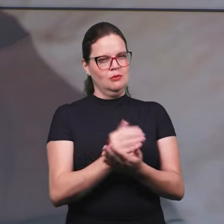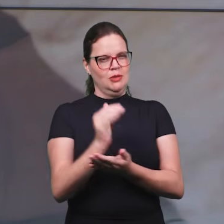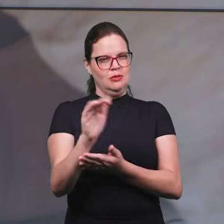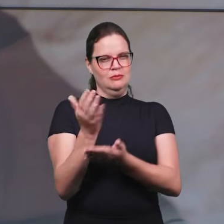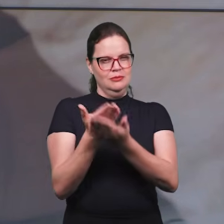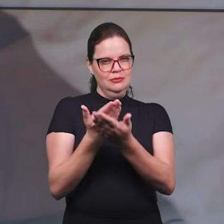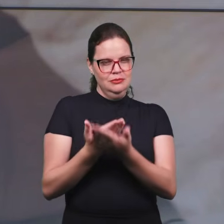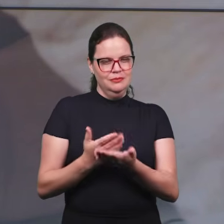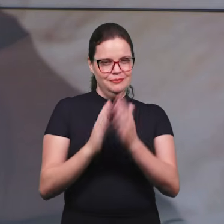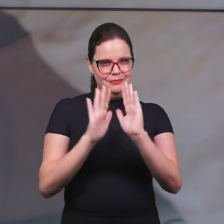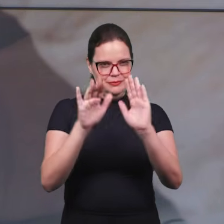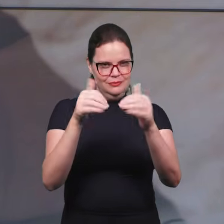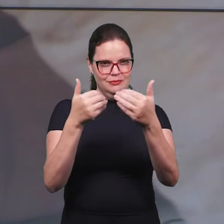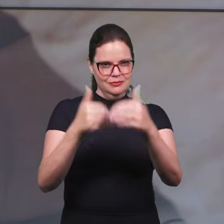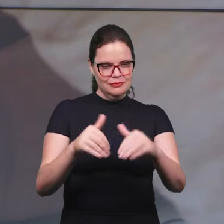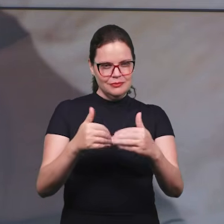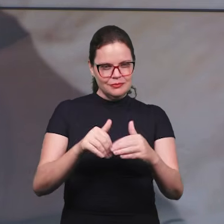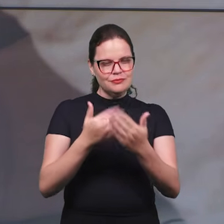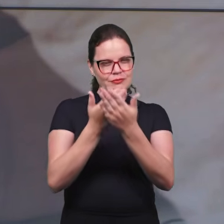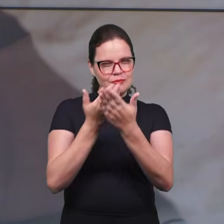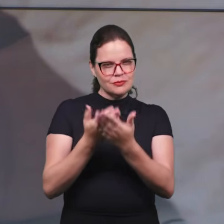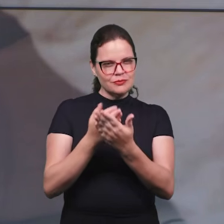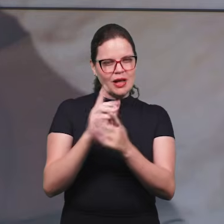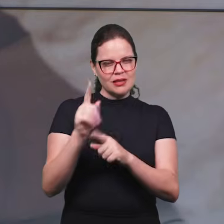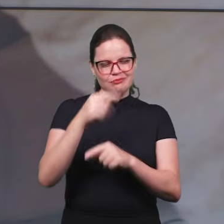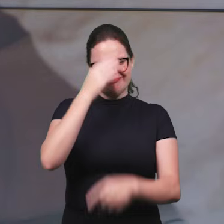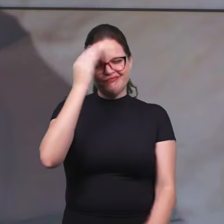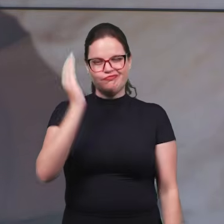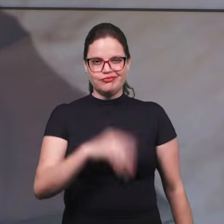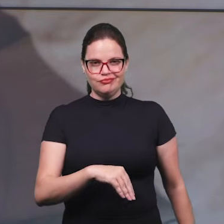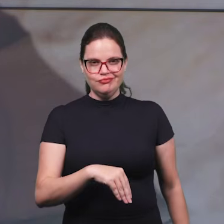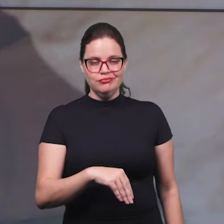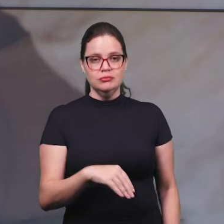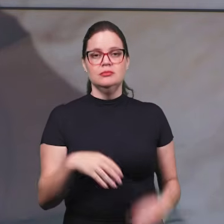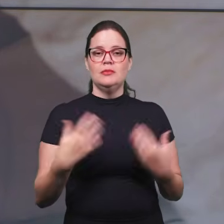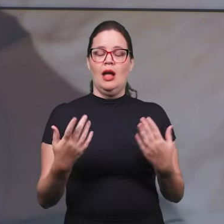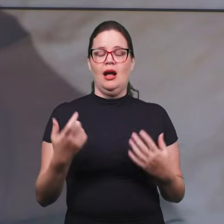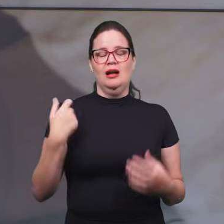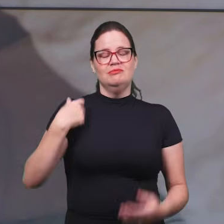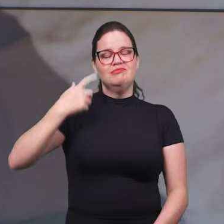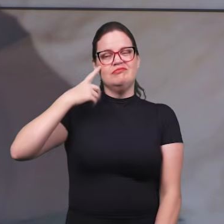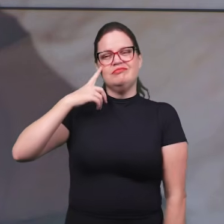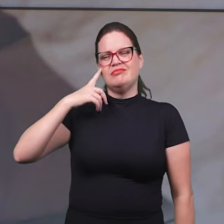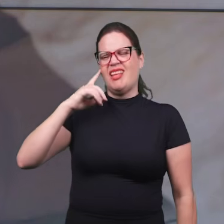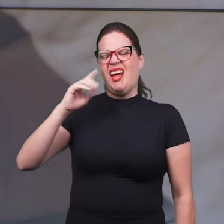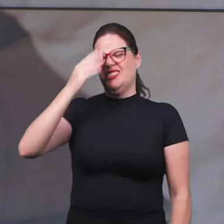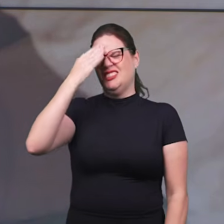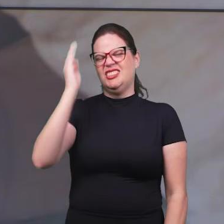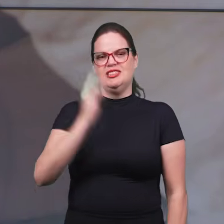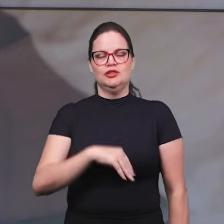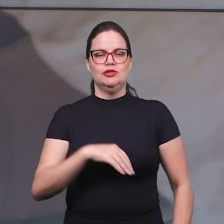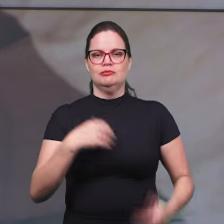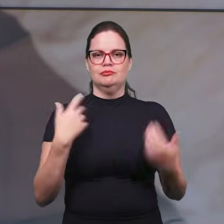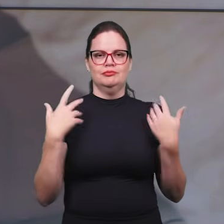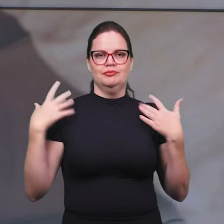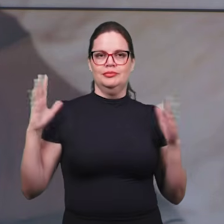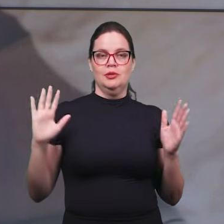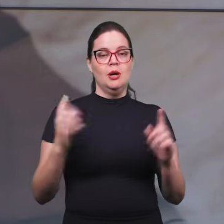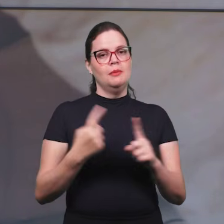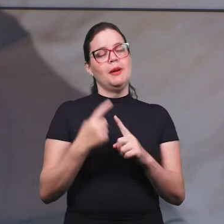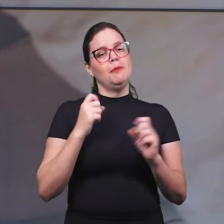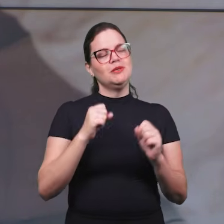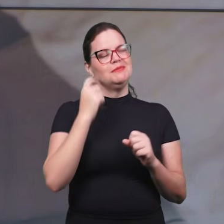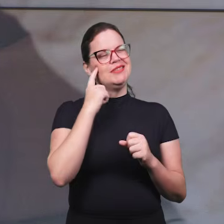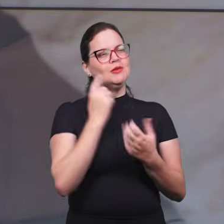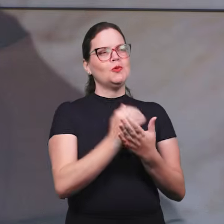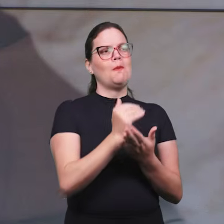que começou a estudar para concursos públicos e eventualmente desistiu, que ficou para trás nesse projeto. De repente, no